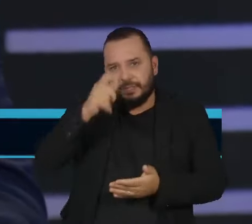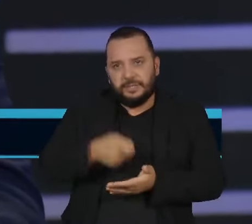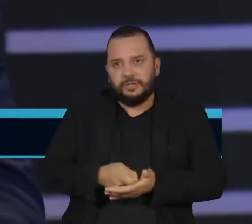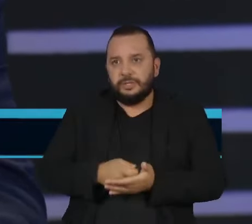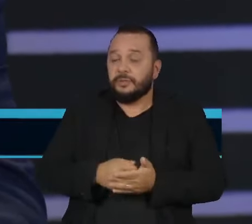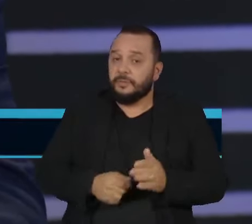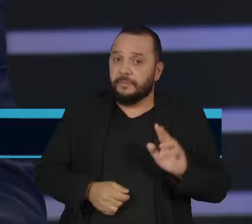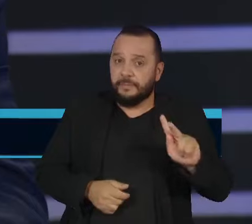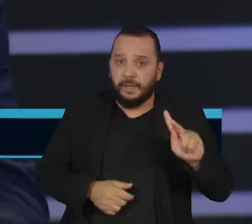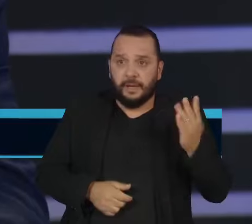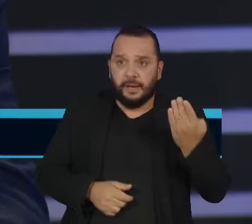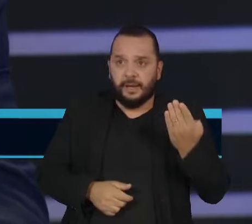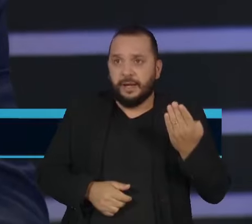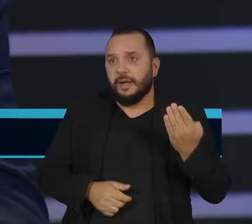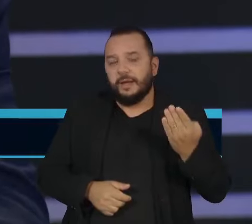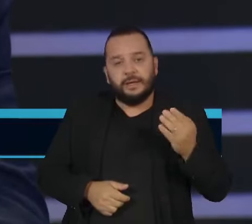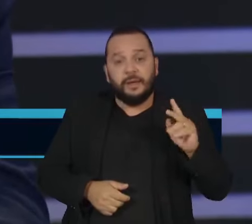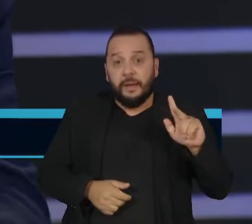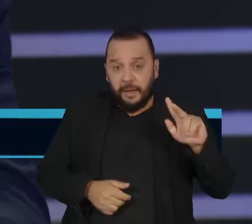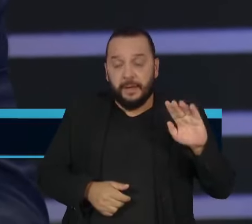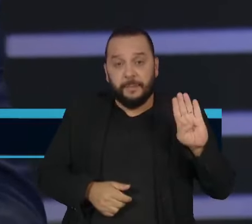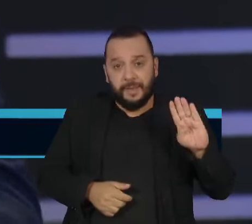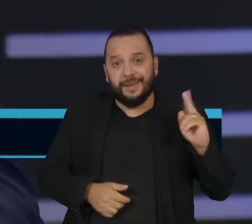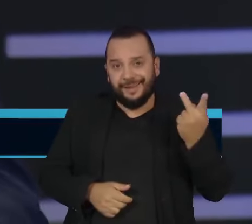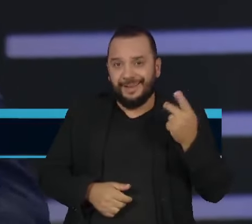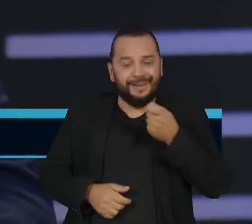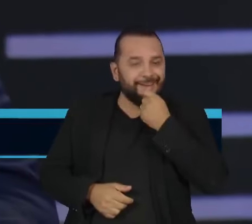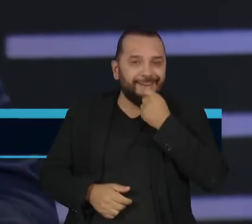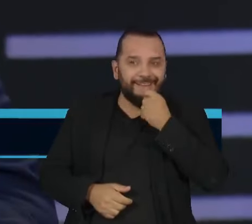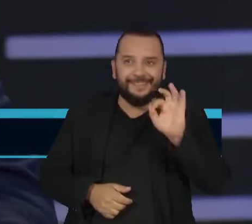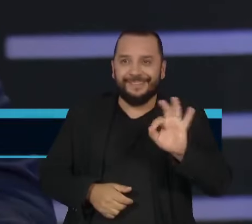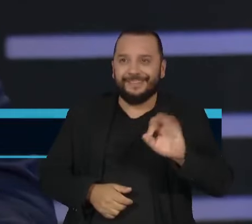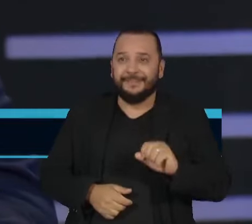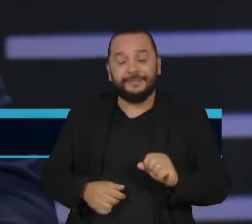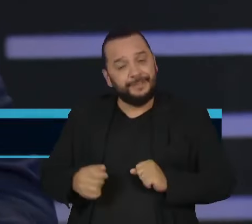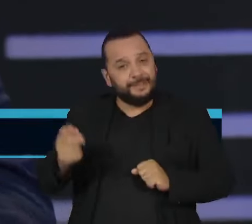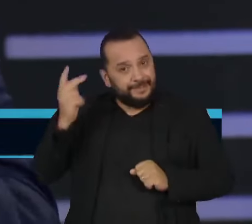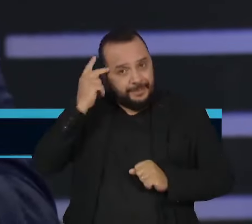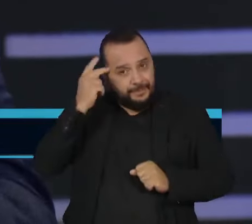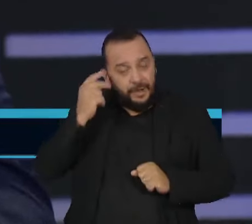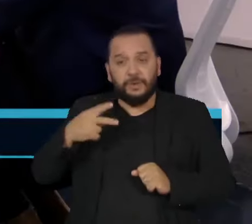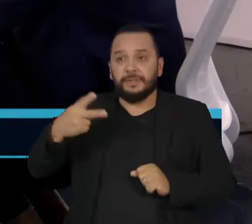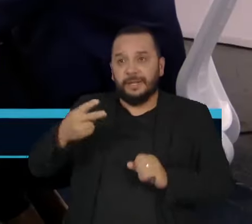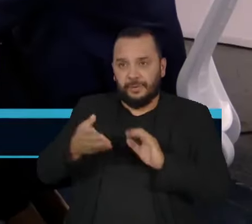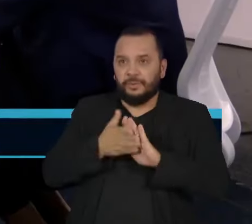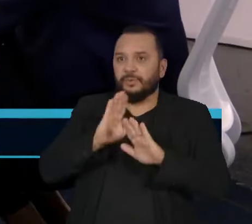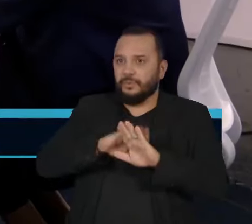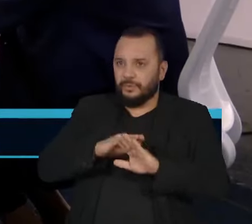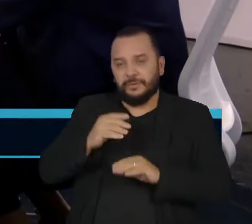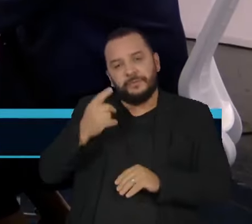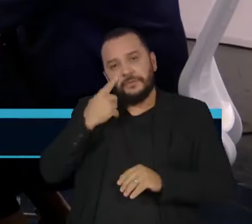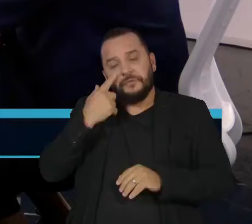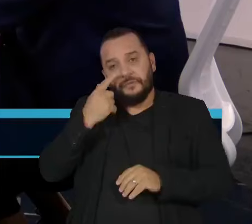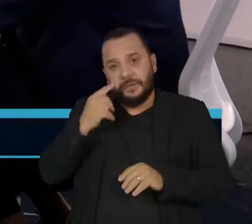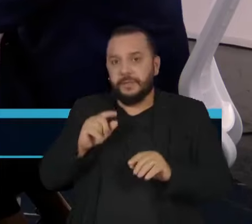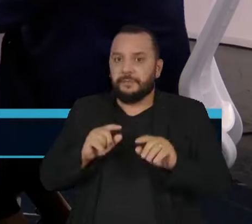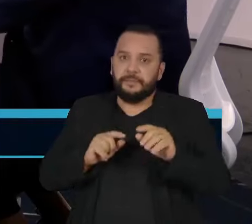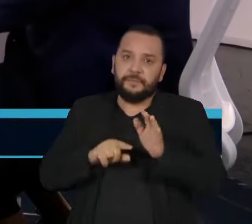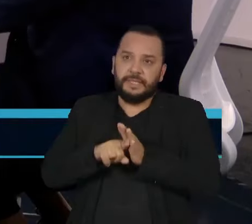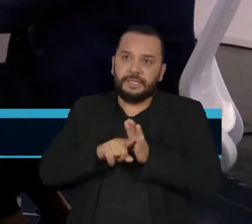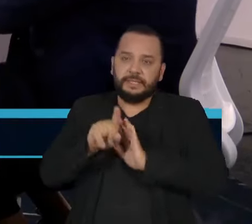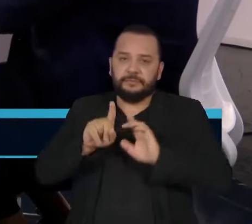não. No caso de São Paulo, vai ser decidido no segundo turno e tudo indica pelos dois primeiros colocados que estão na